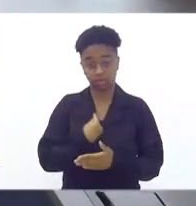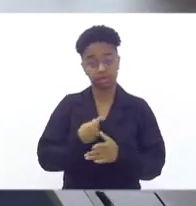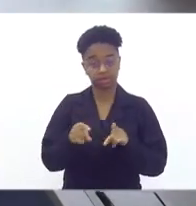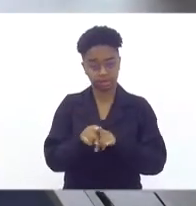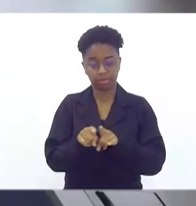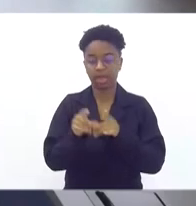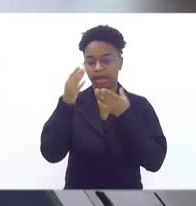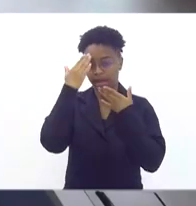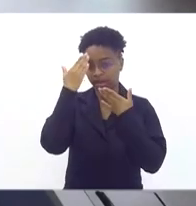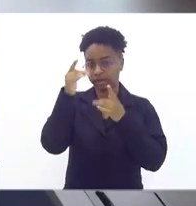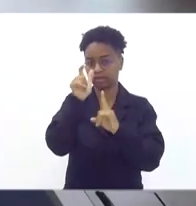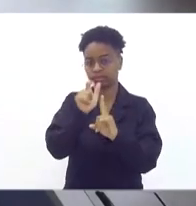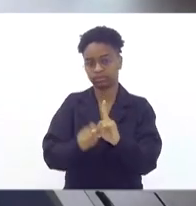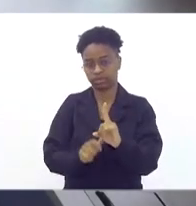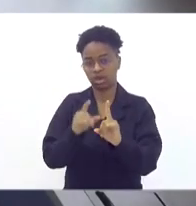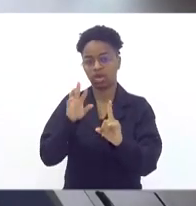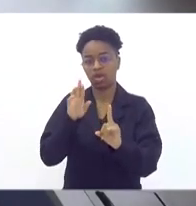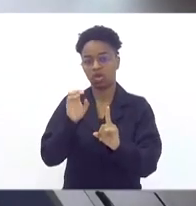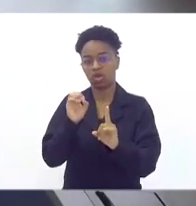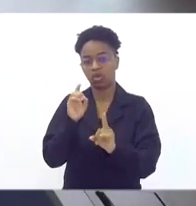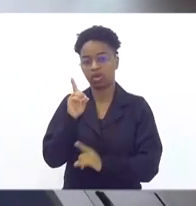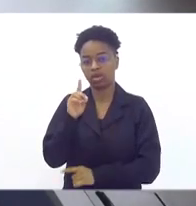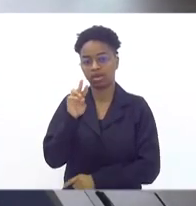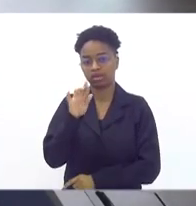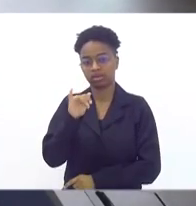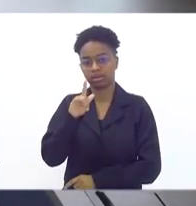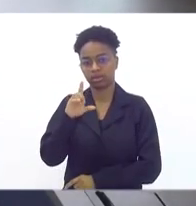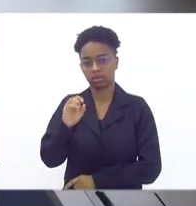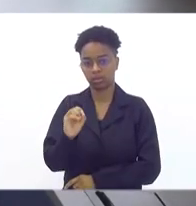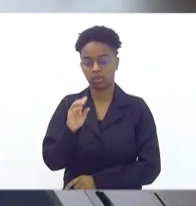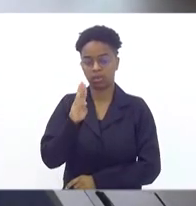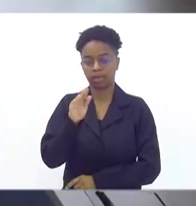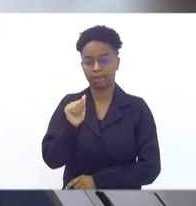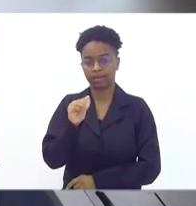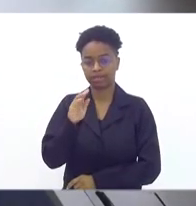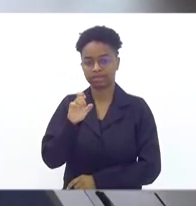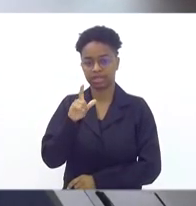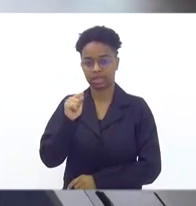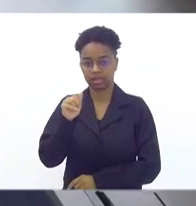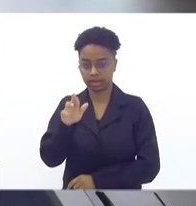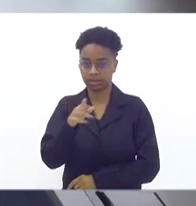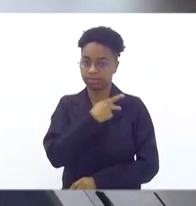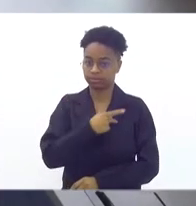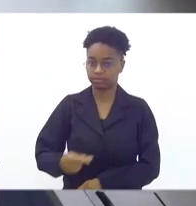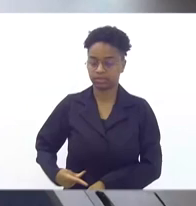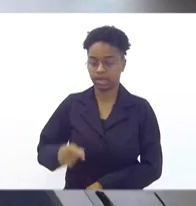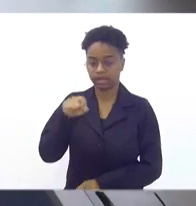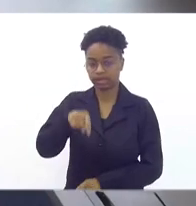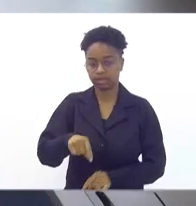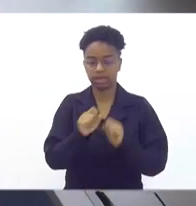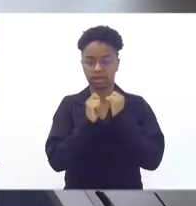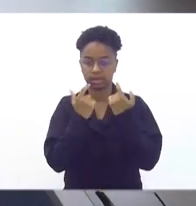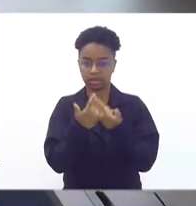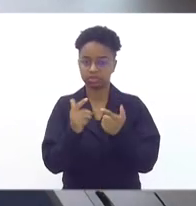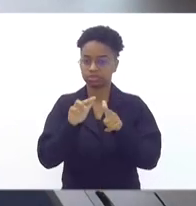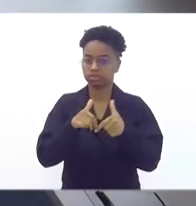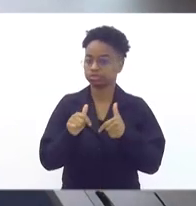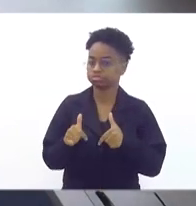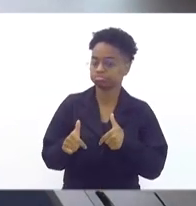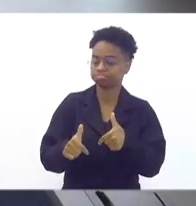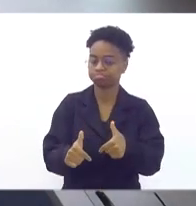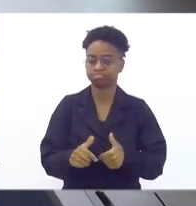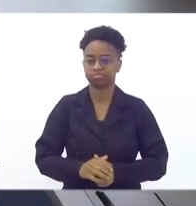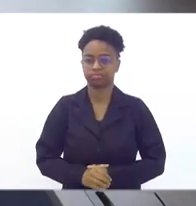ao Deputado Rodrigo Bacelar presidente da Assembleia Legislativa por essa Nobre iniciativa Como disse o deputado